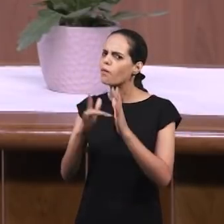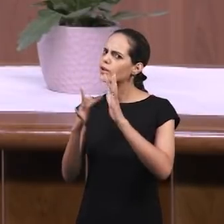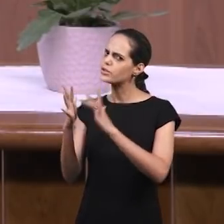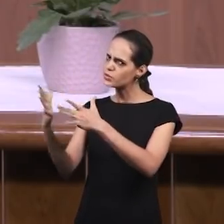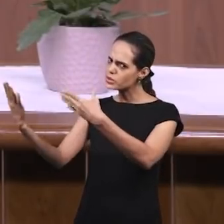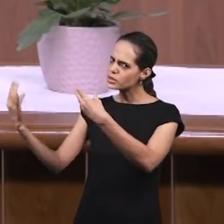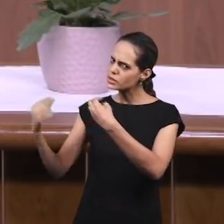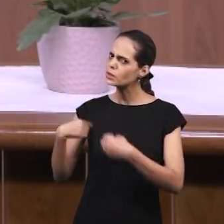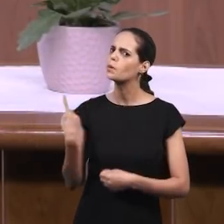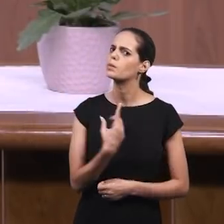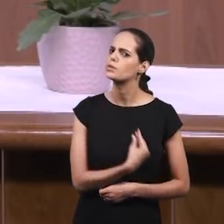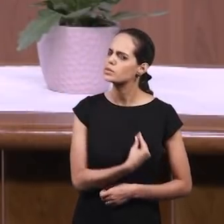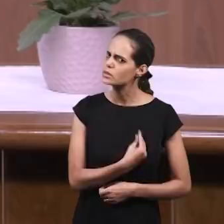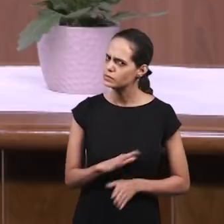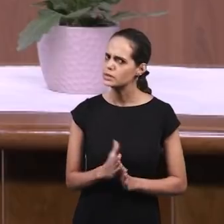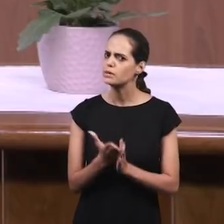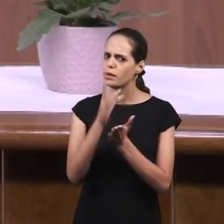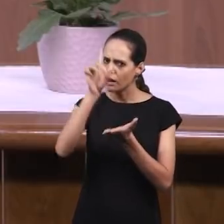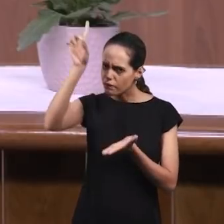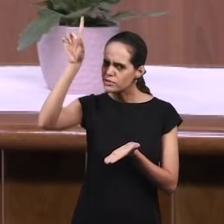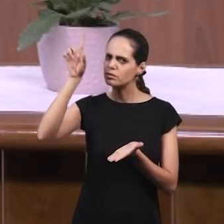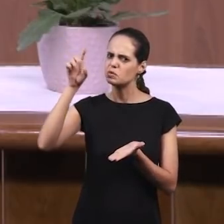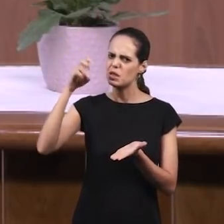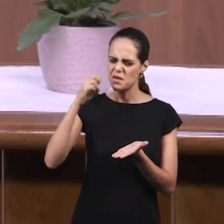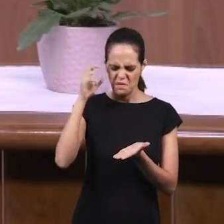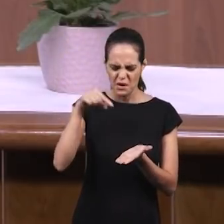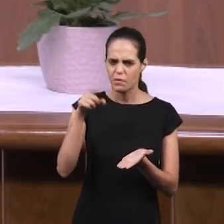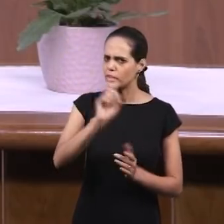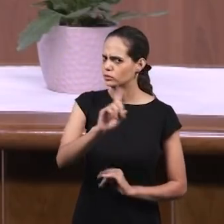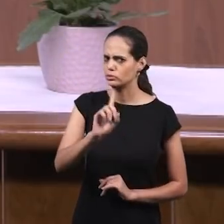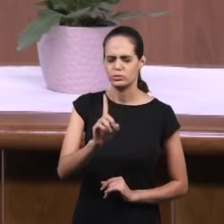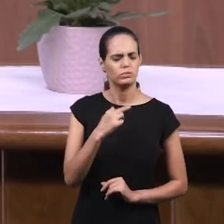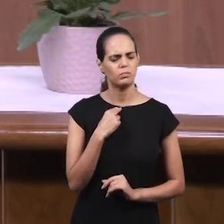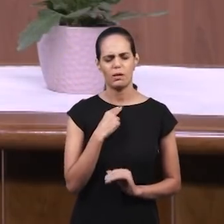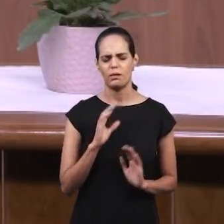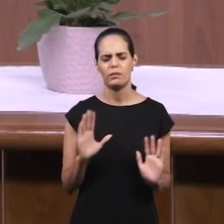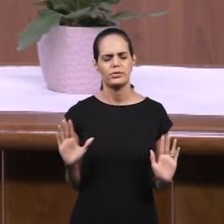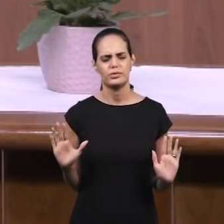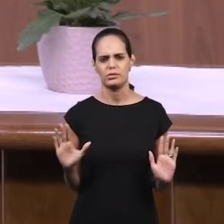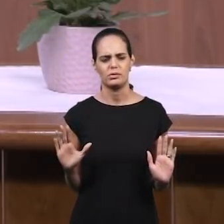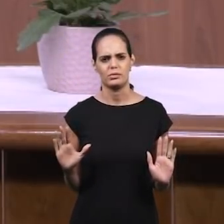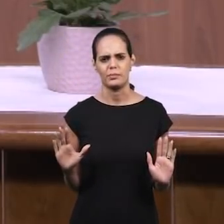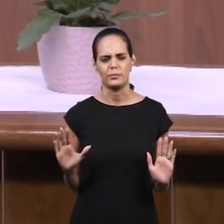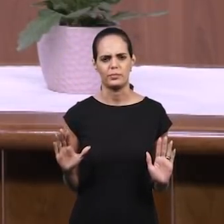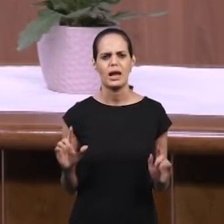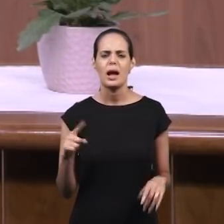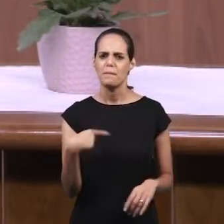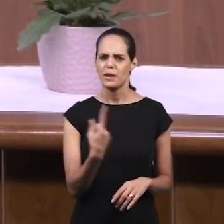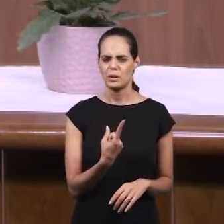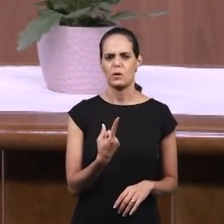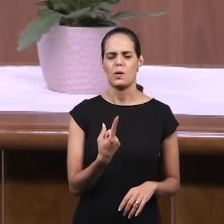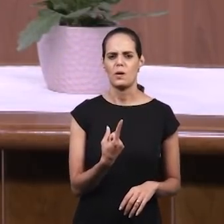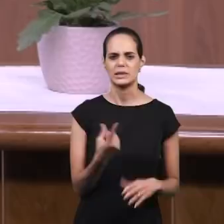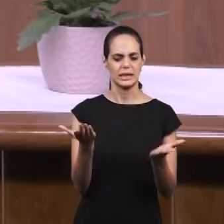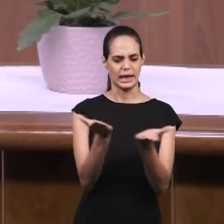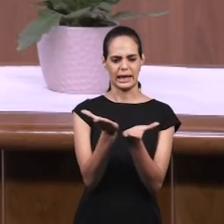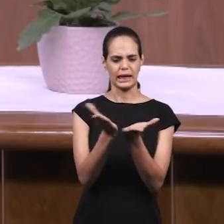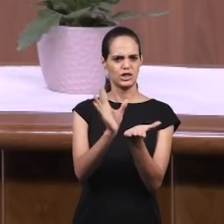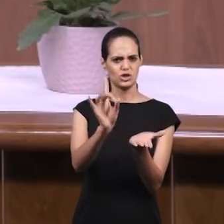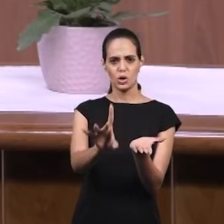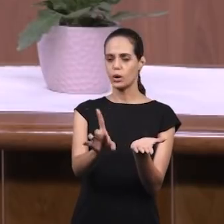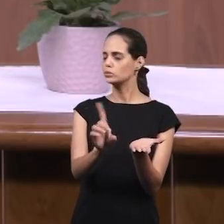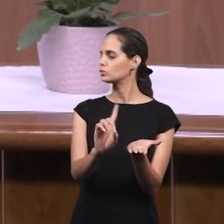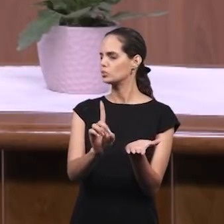aquilo que foi o ensino do Senhor Jesus, a palavra de Deus. Não basta para nós